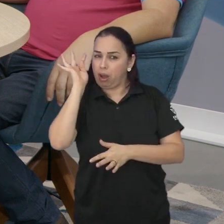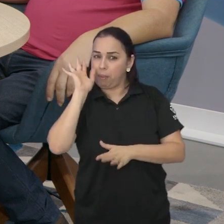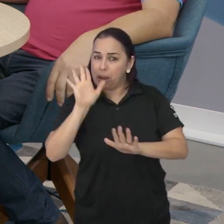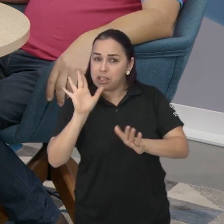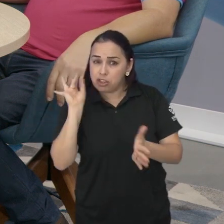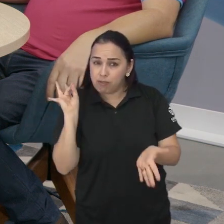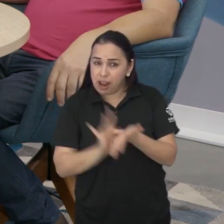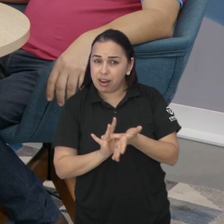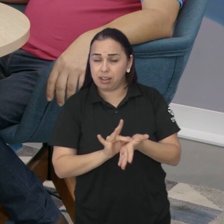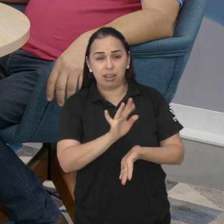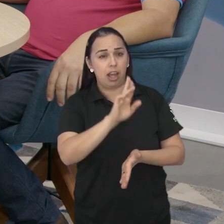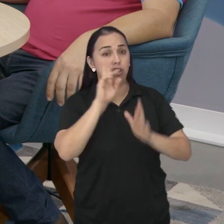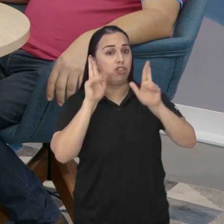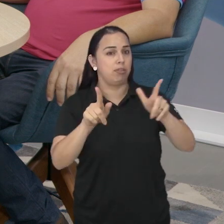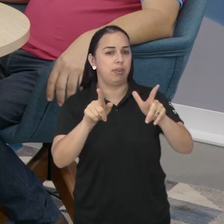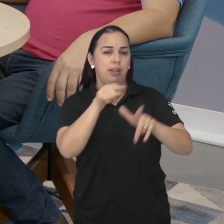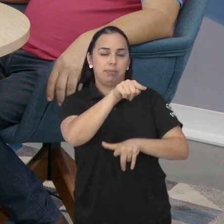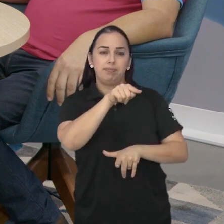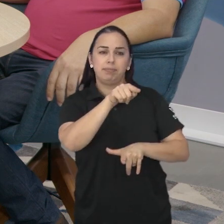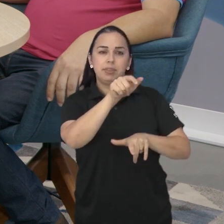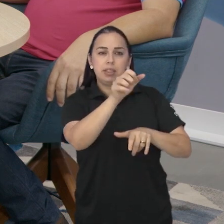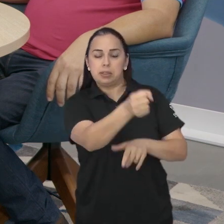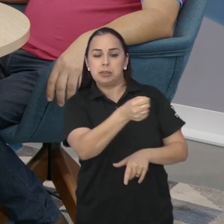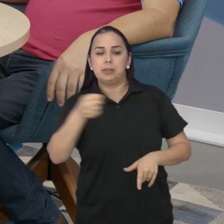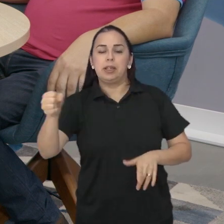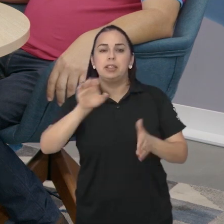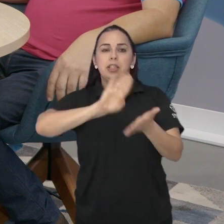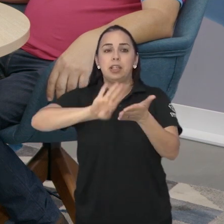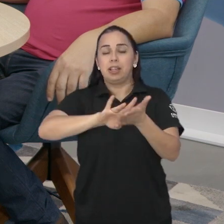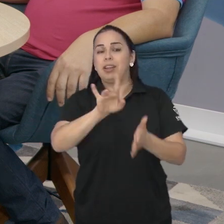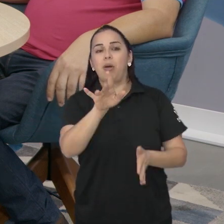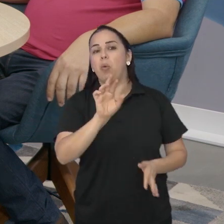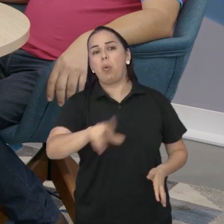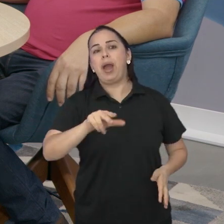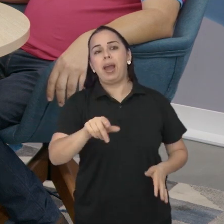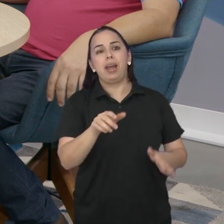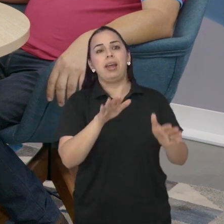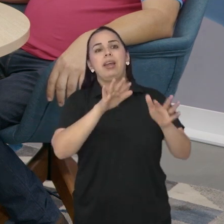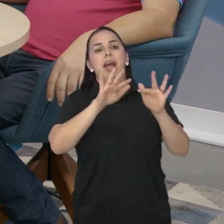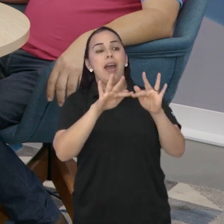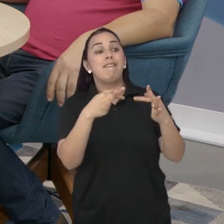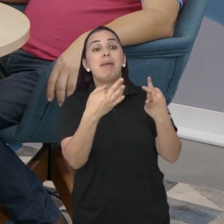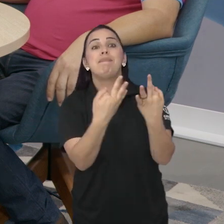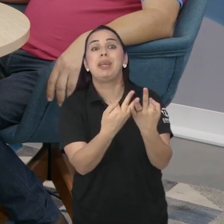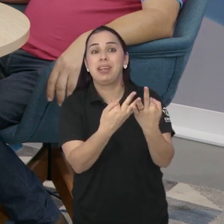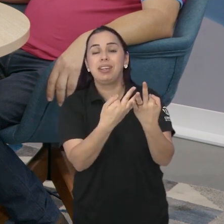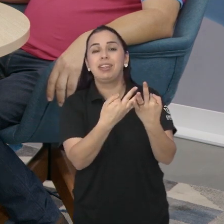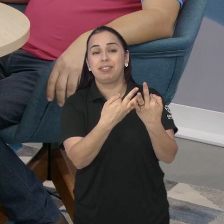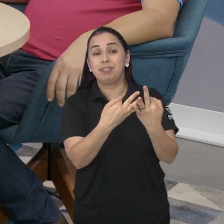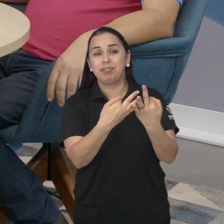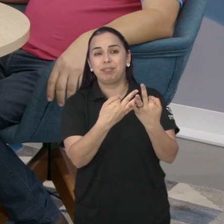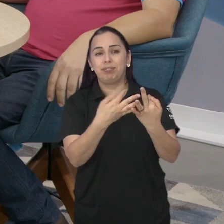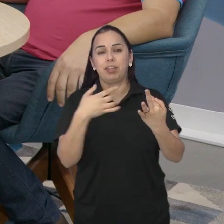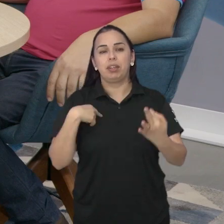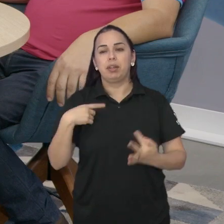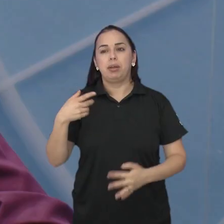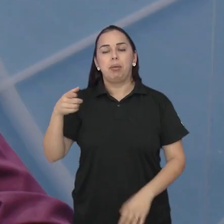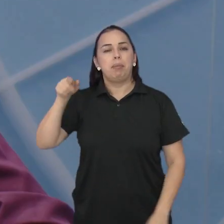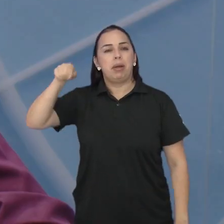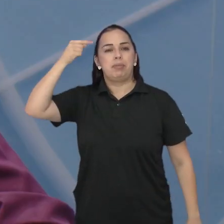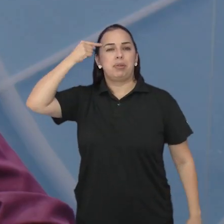a realidade, é totalmente diferente, porque são pessoas, são famílias ali. Então, quando a gente começa a ver que as pessoas têm